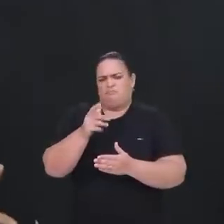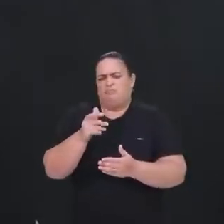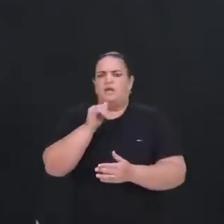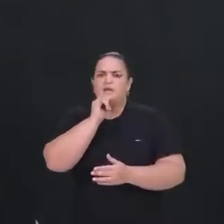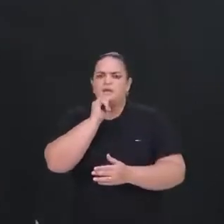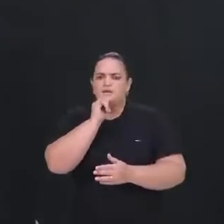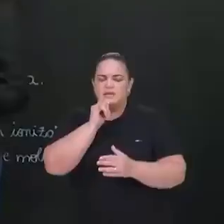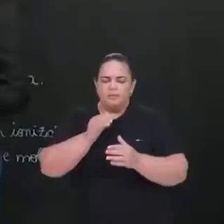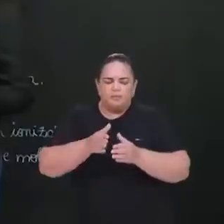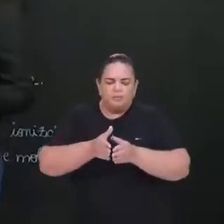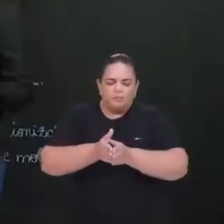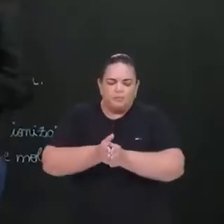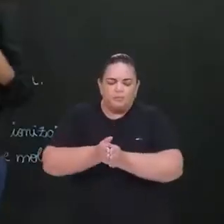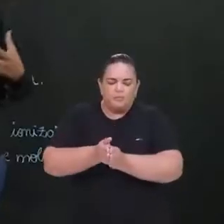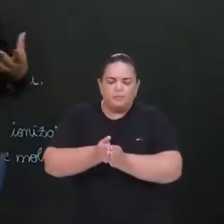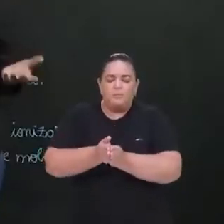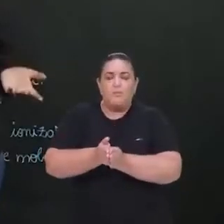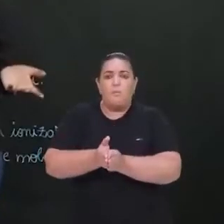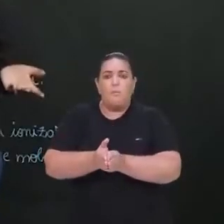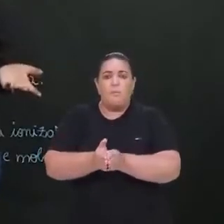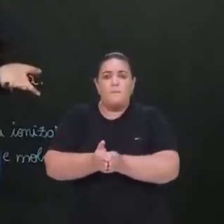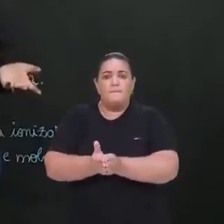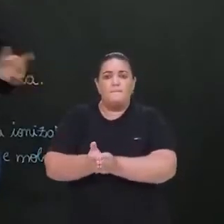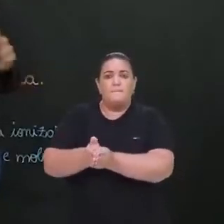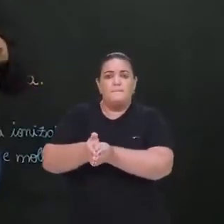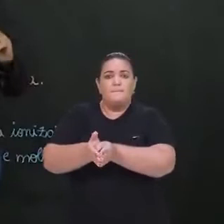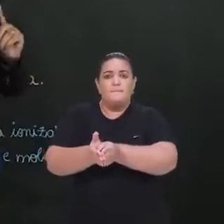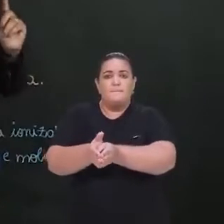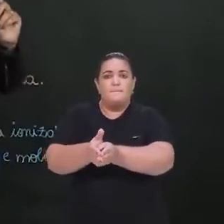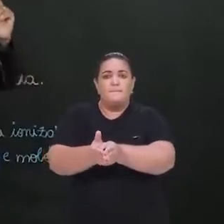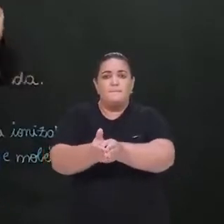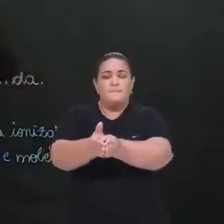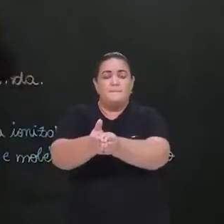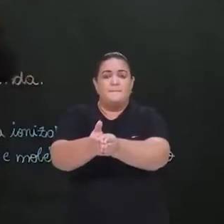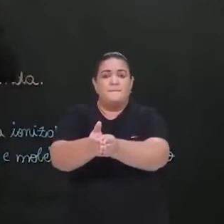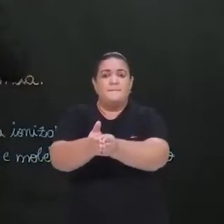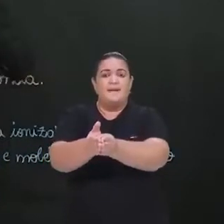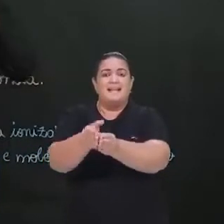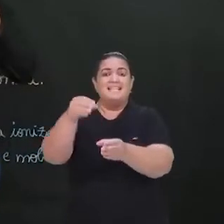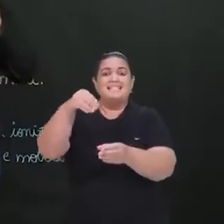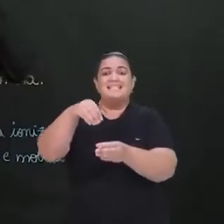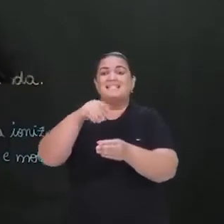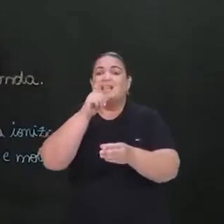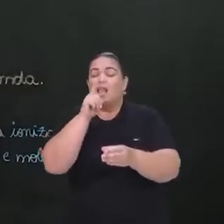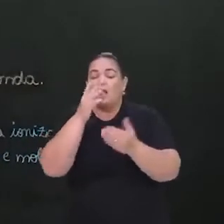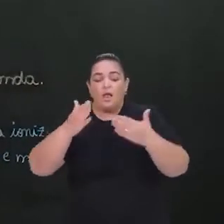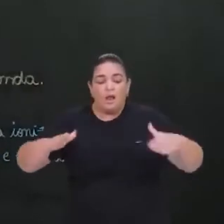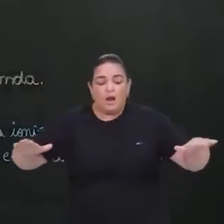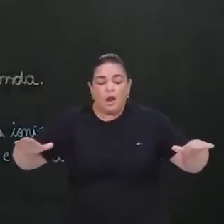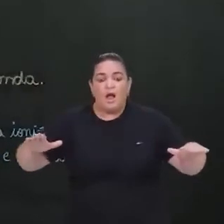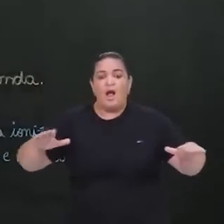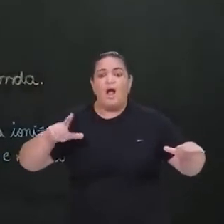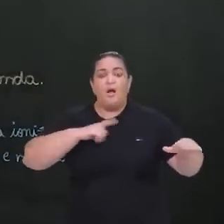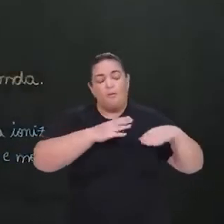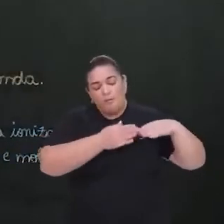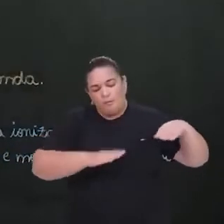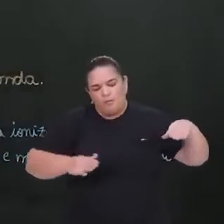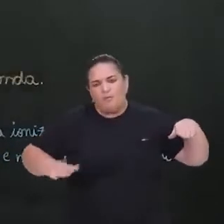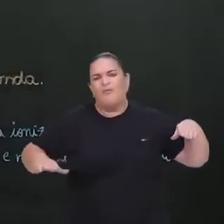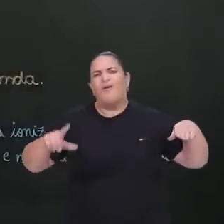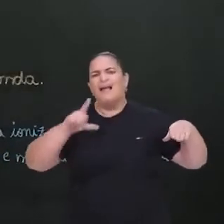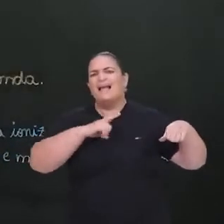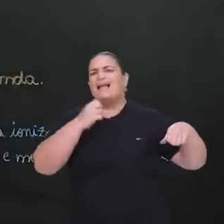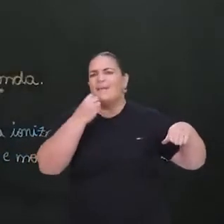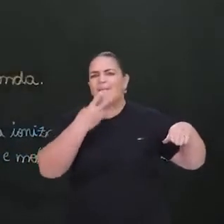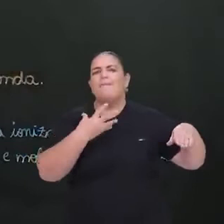ué? As ondas longas, elas têm essa característica. Esse longo comprimento, elas se dispersam bem na água. Então, são usadas, por